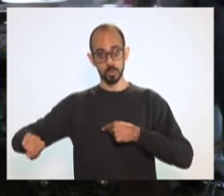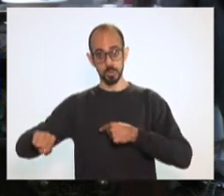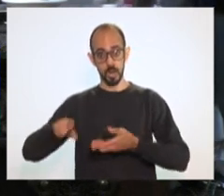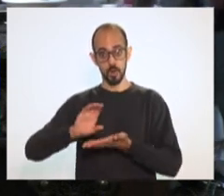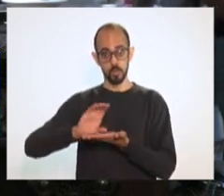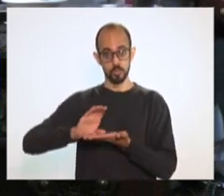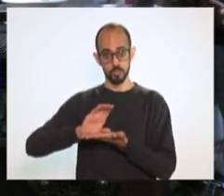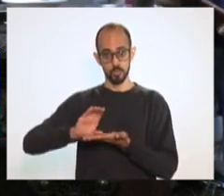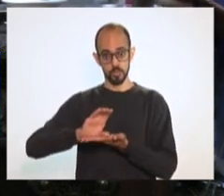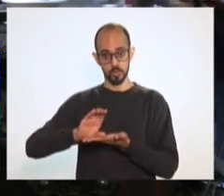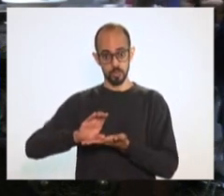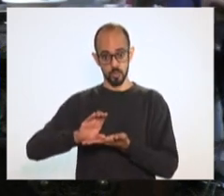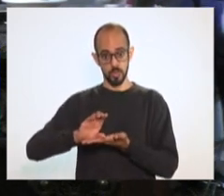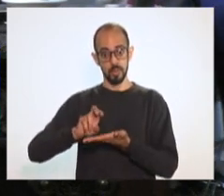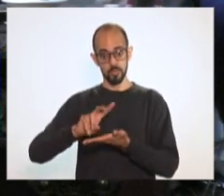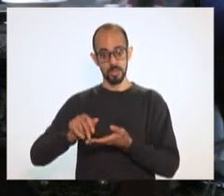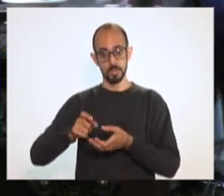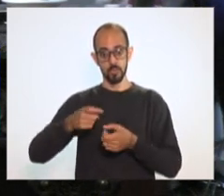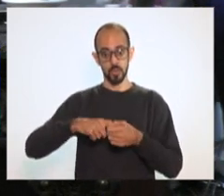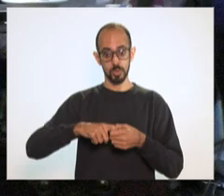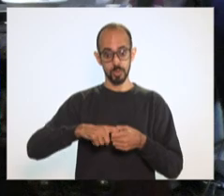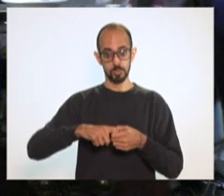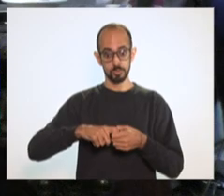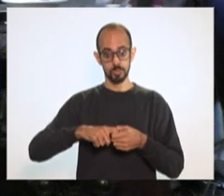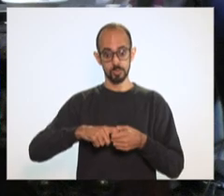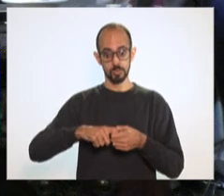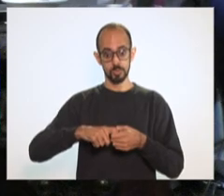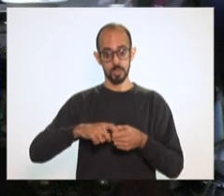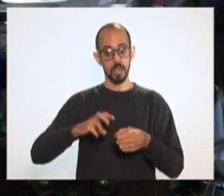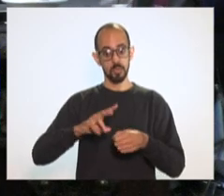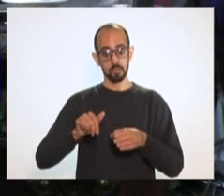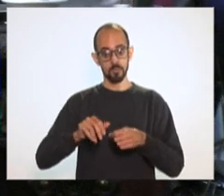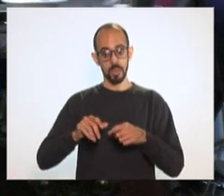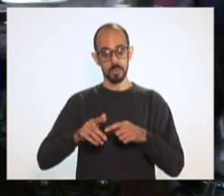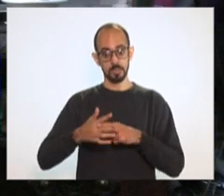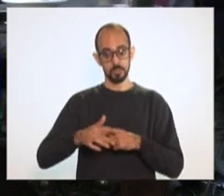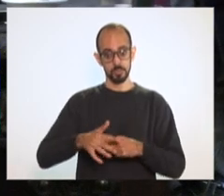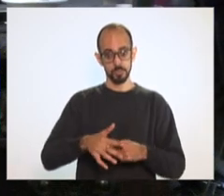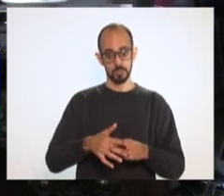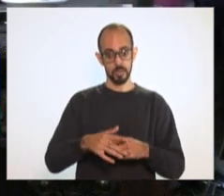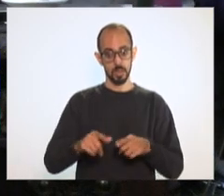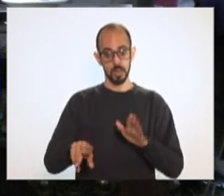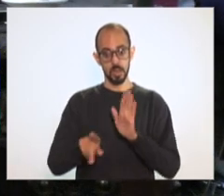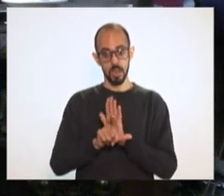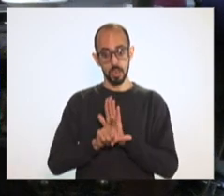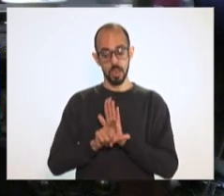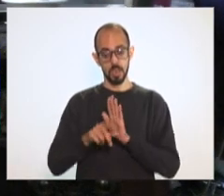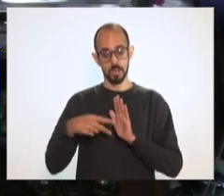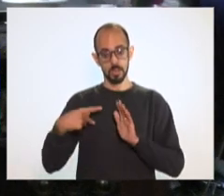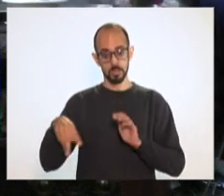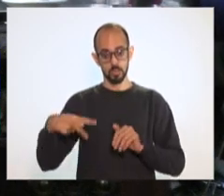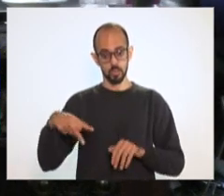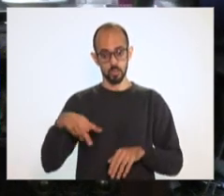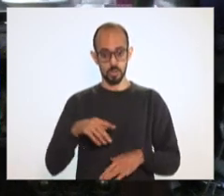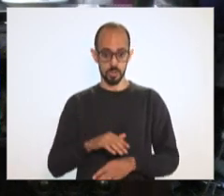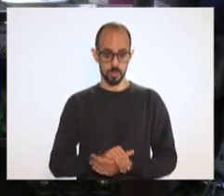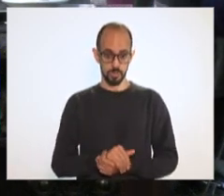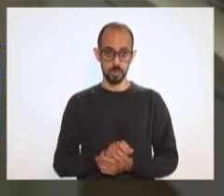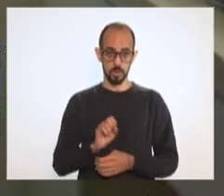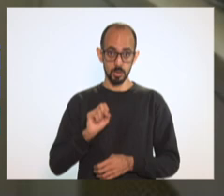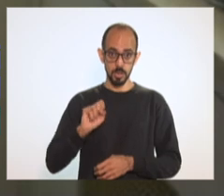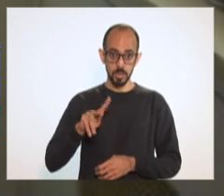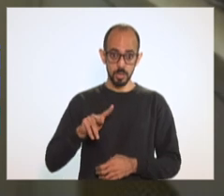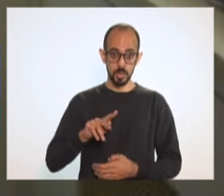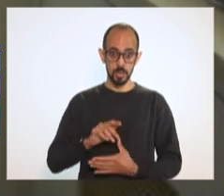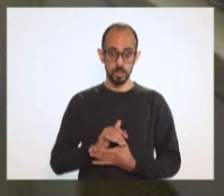vossa excelência, só vai fazer emendas ao projeto de autoria de vossa excelência. Ok, Luiz? Está certinho, Luiz?